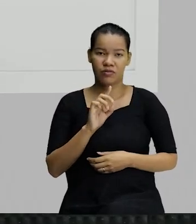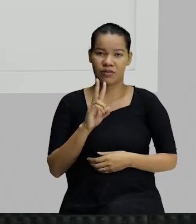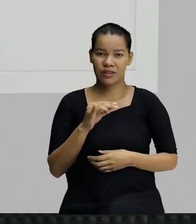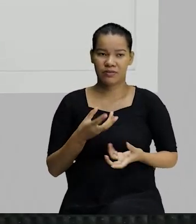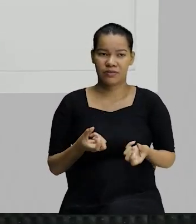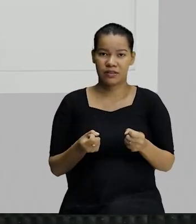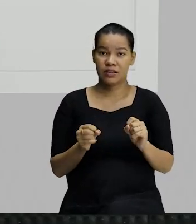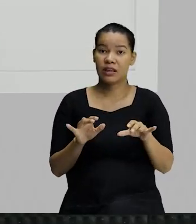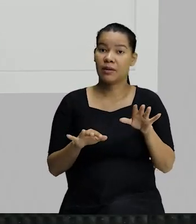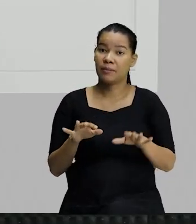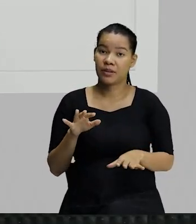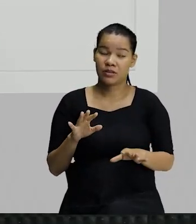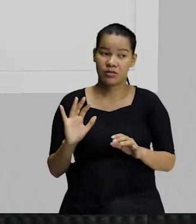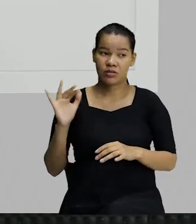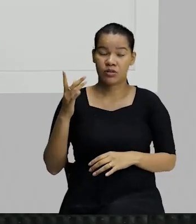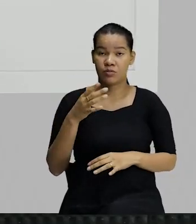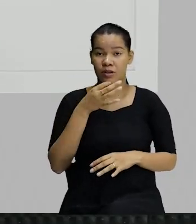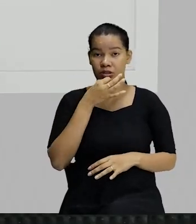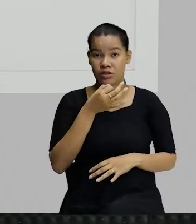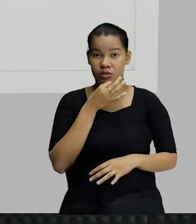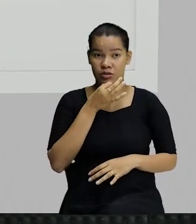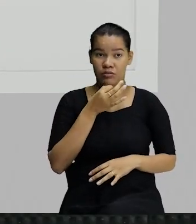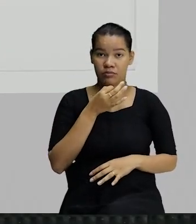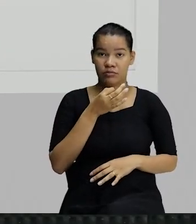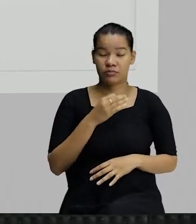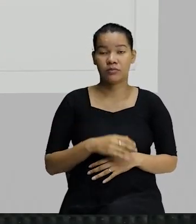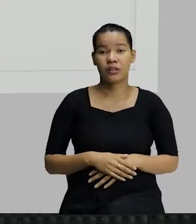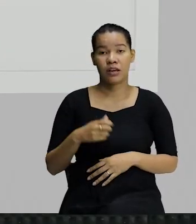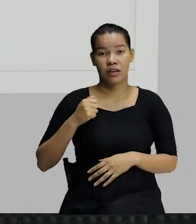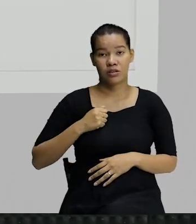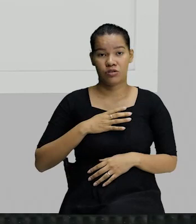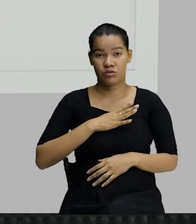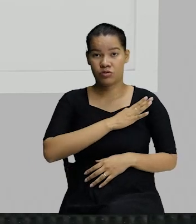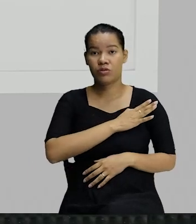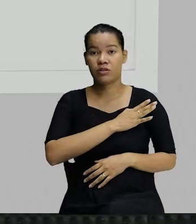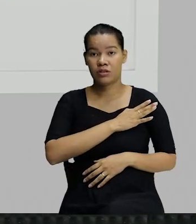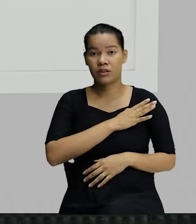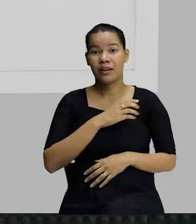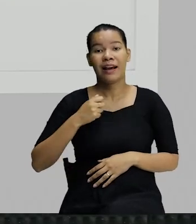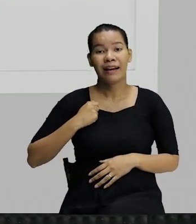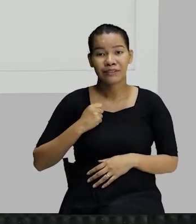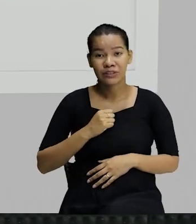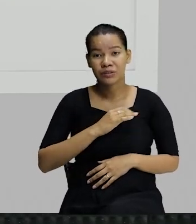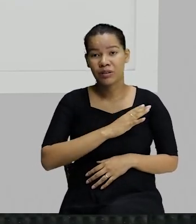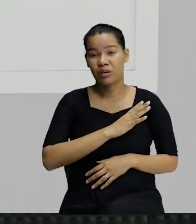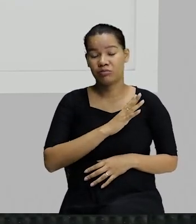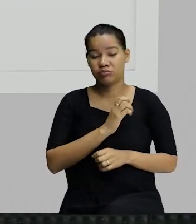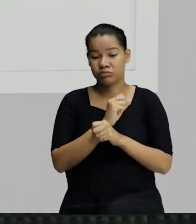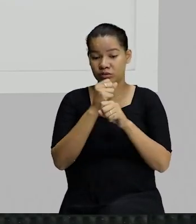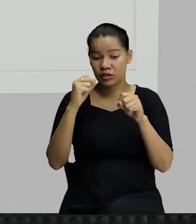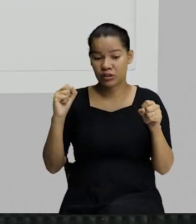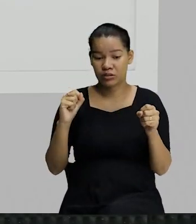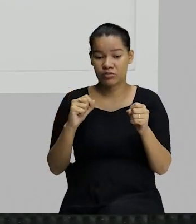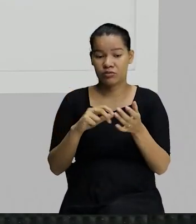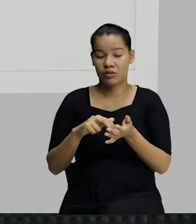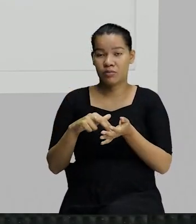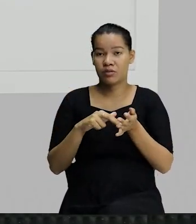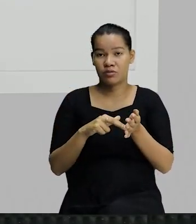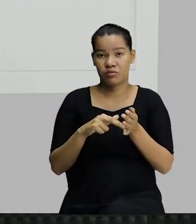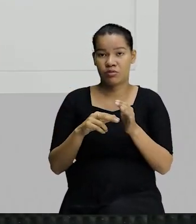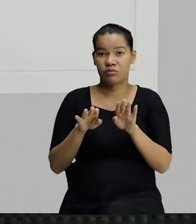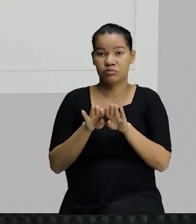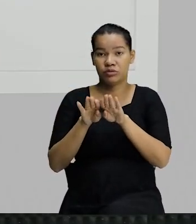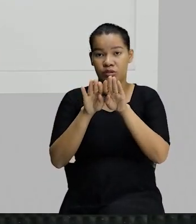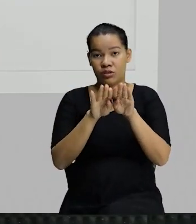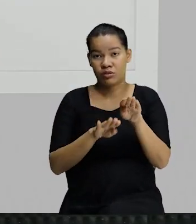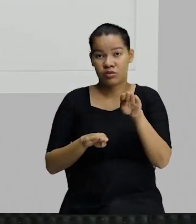calma nessa hora. E uma dica para vocês, Aristóteles é um dos grandes fundamentadores de desigualdade, até em